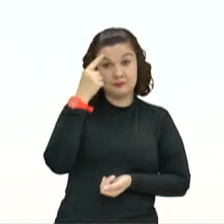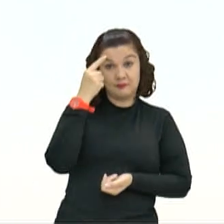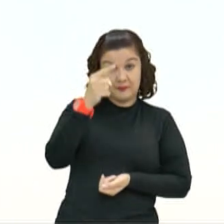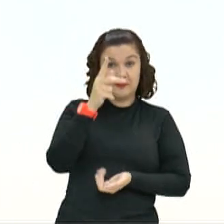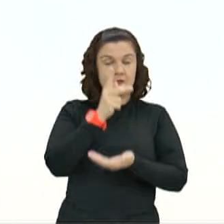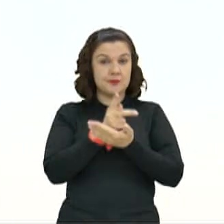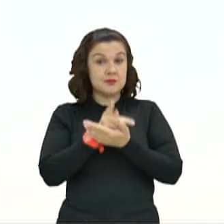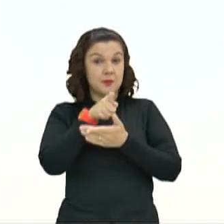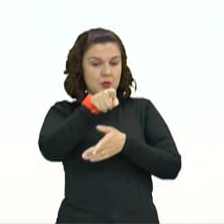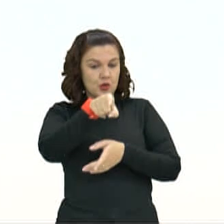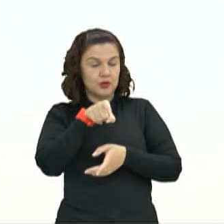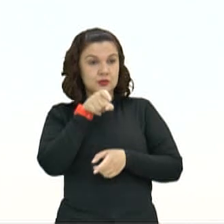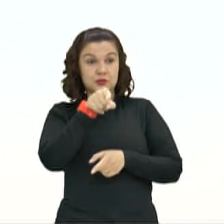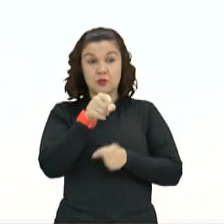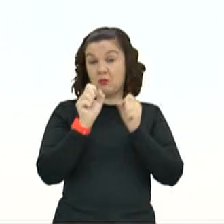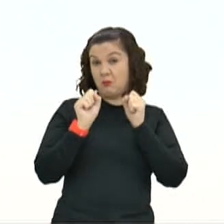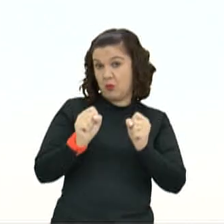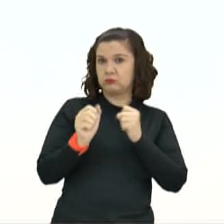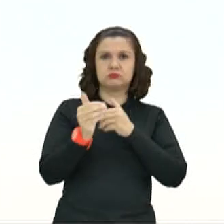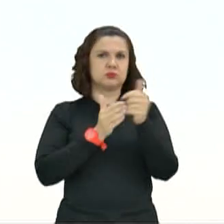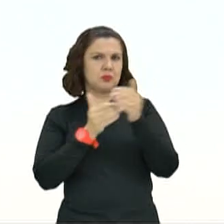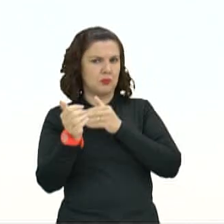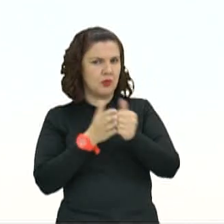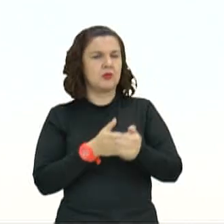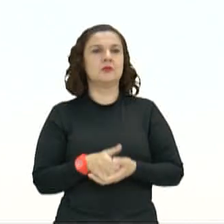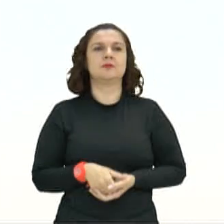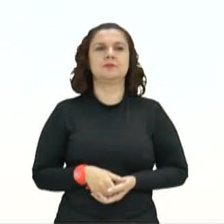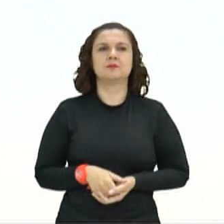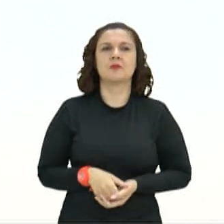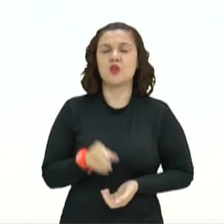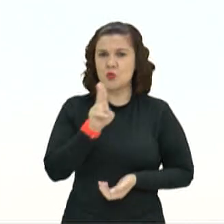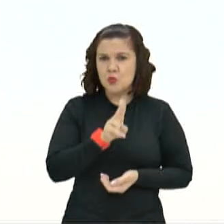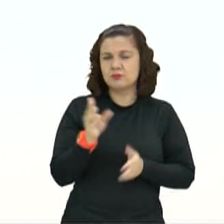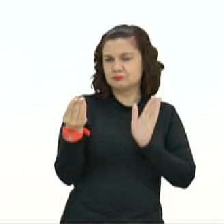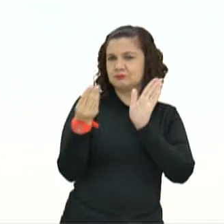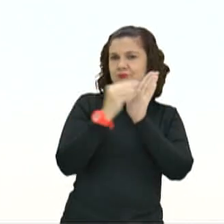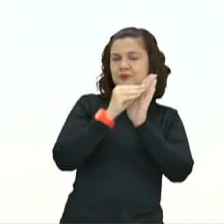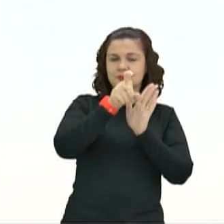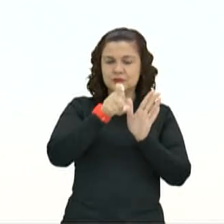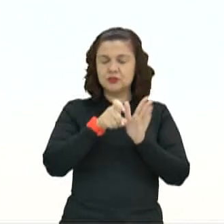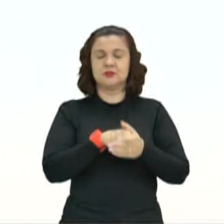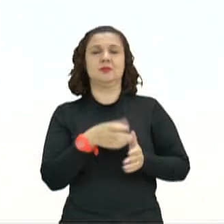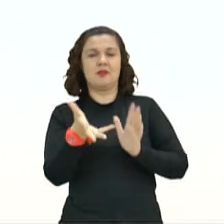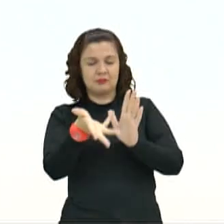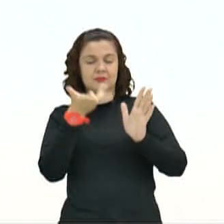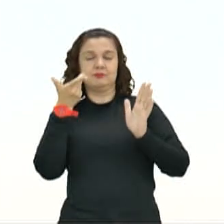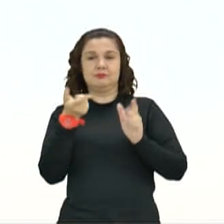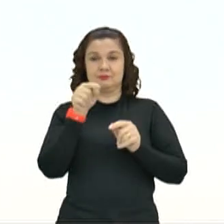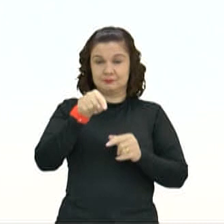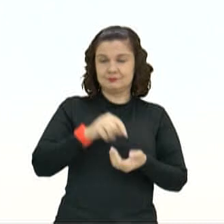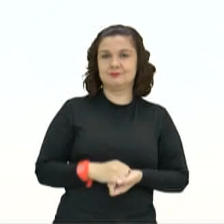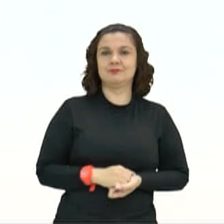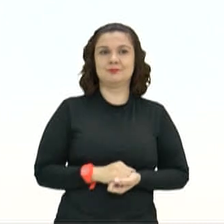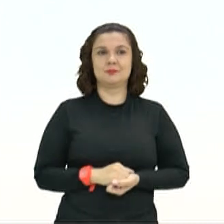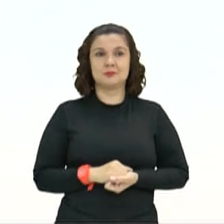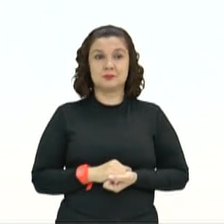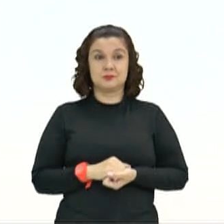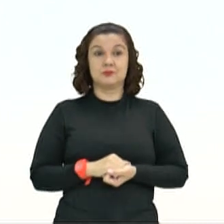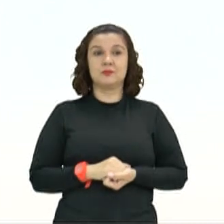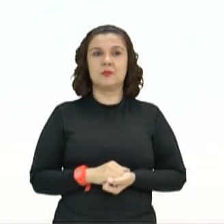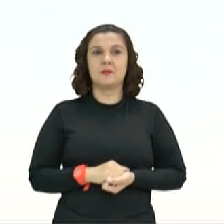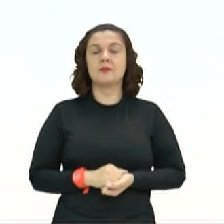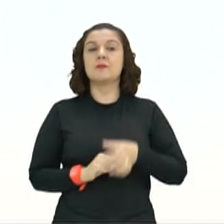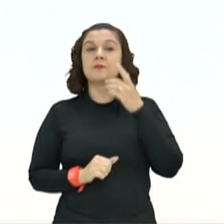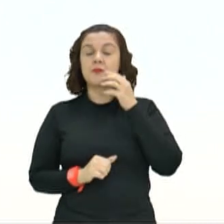essa variável aqui, ela pode ser uma outra, ok? Mas especificamente a gente está colocando como x a nossa variável, tá bom? Ó,